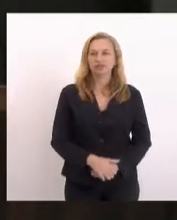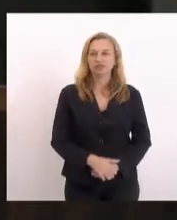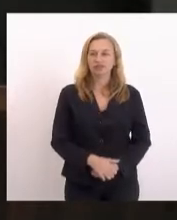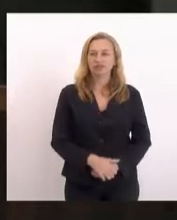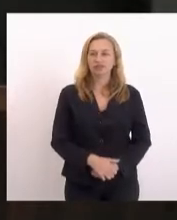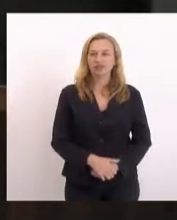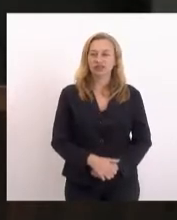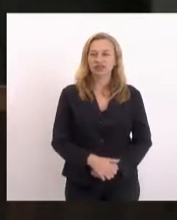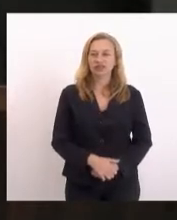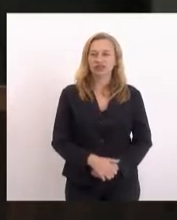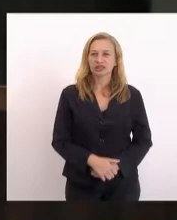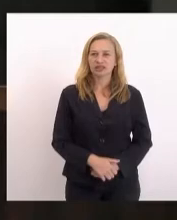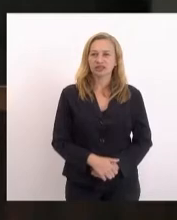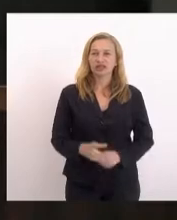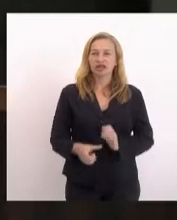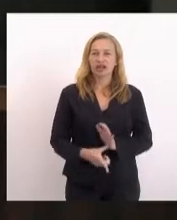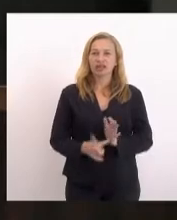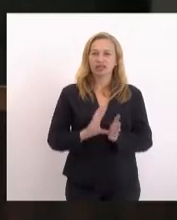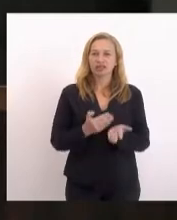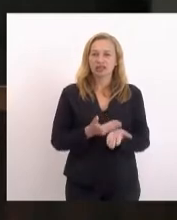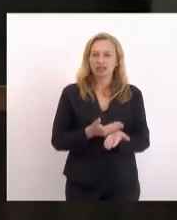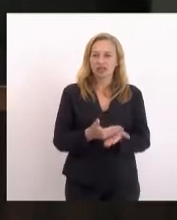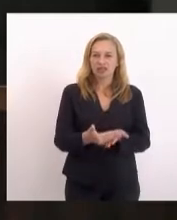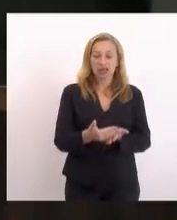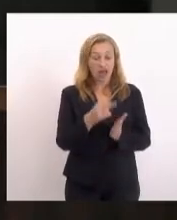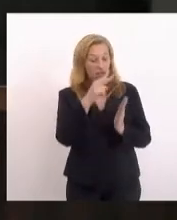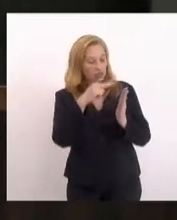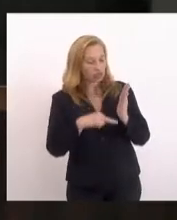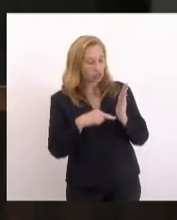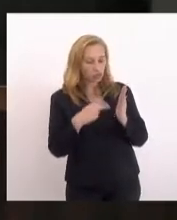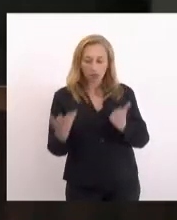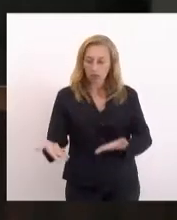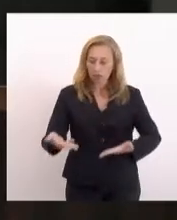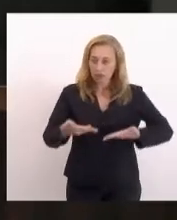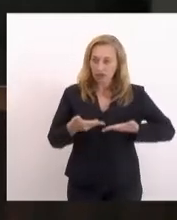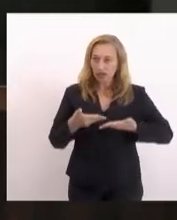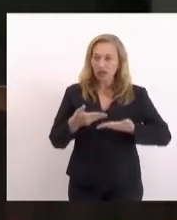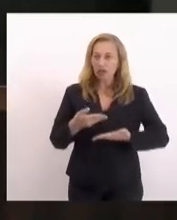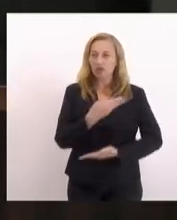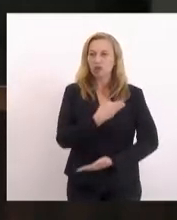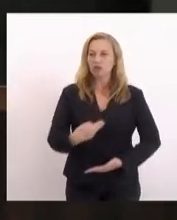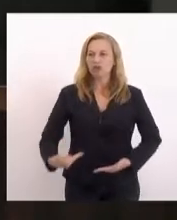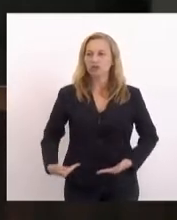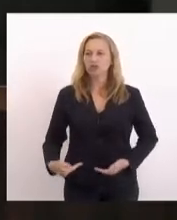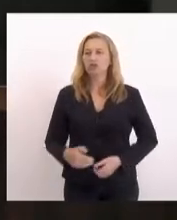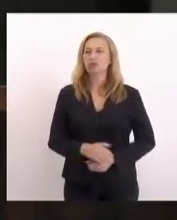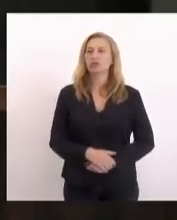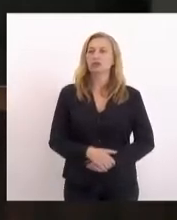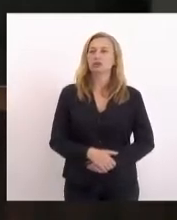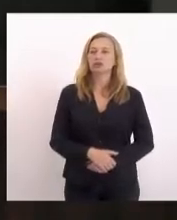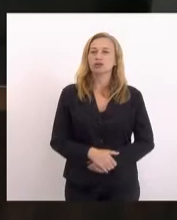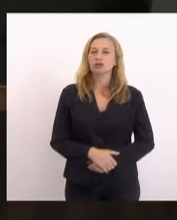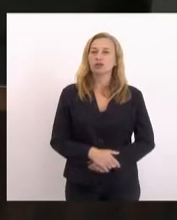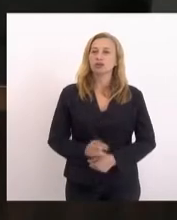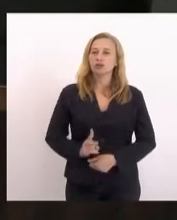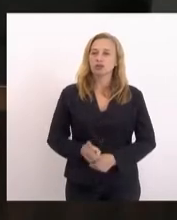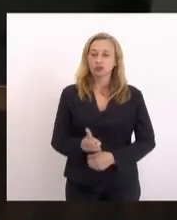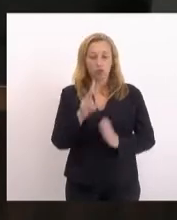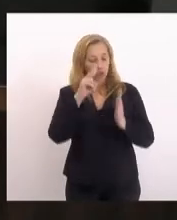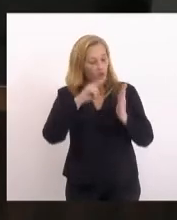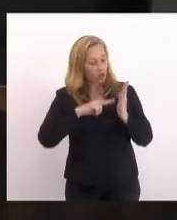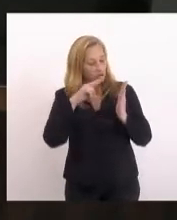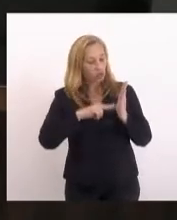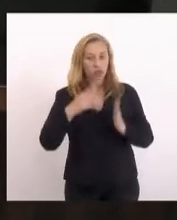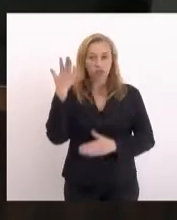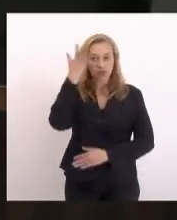antes de dar início à leitura e convidar o governador para proceder à leitura da